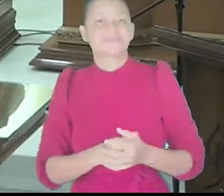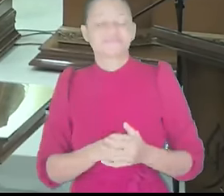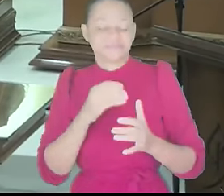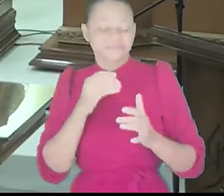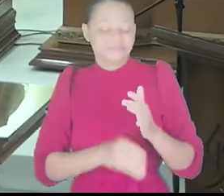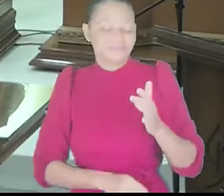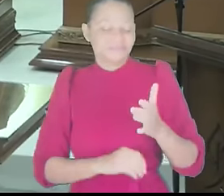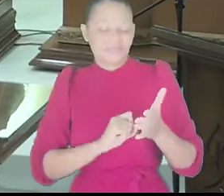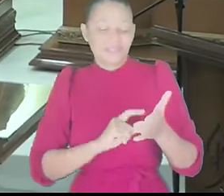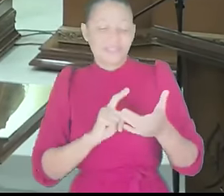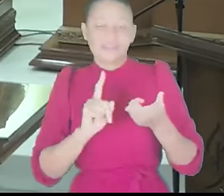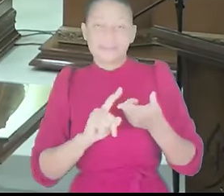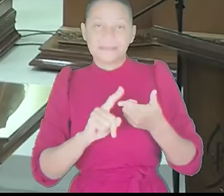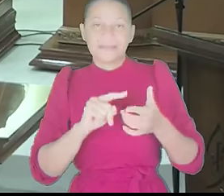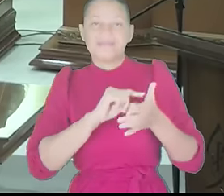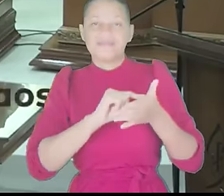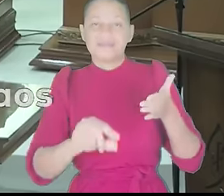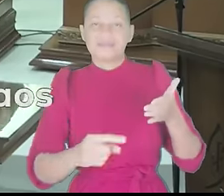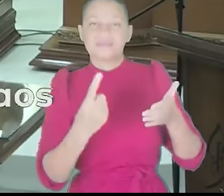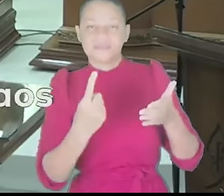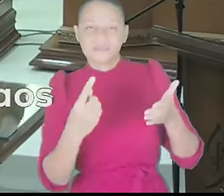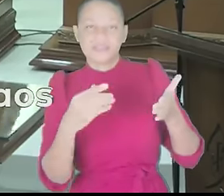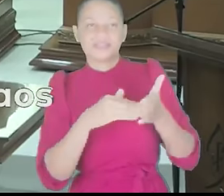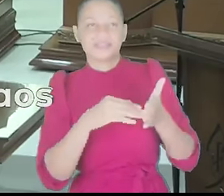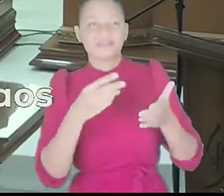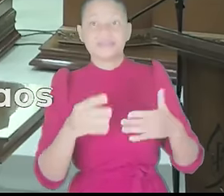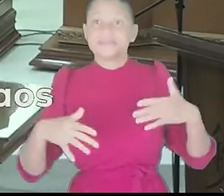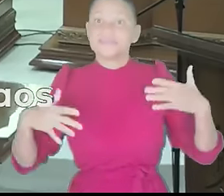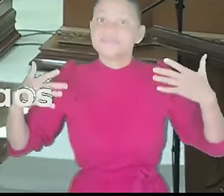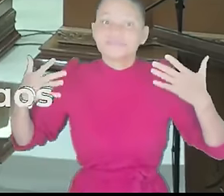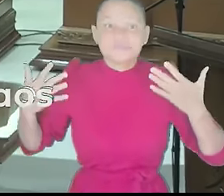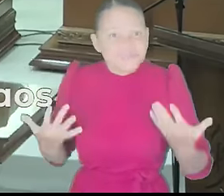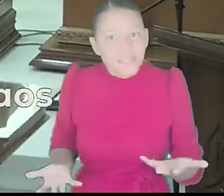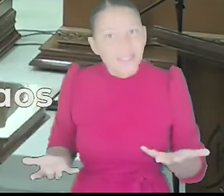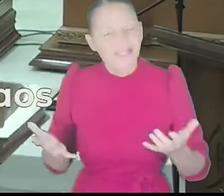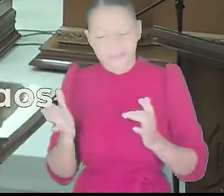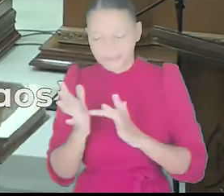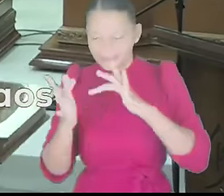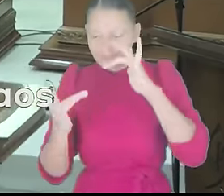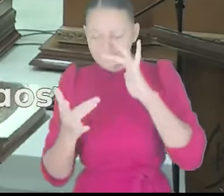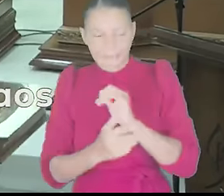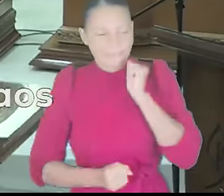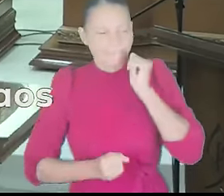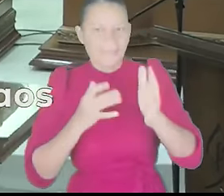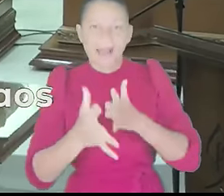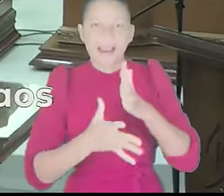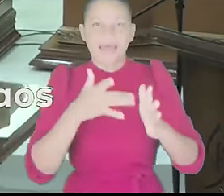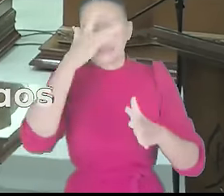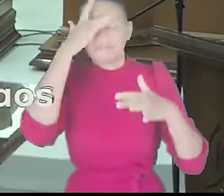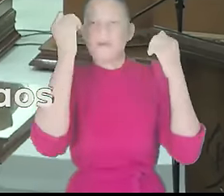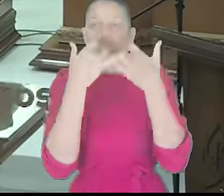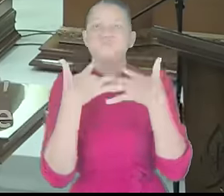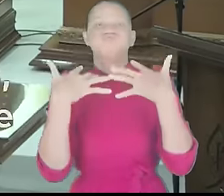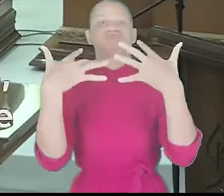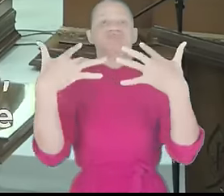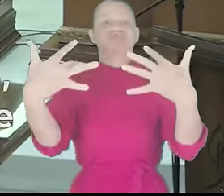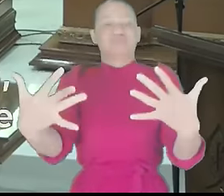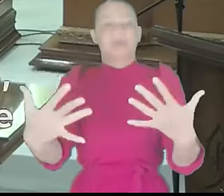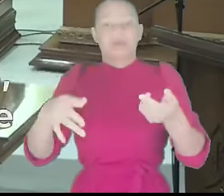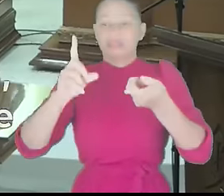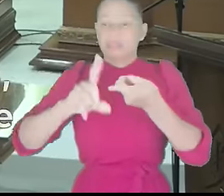versículos 1, 2 e 3. Então falou Jesus à multidão e aos